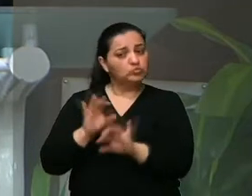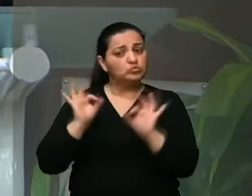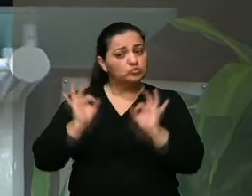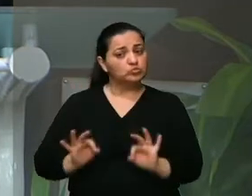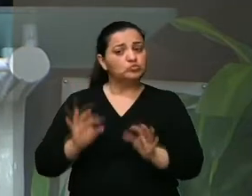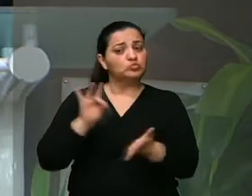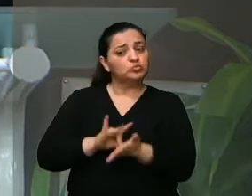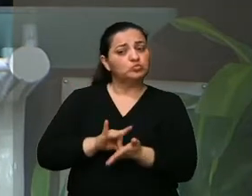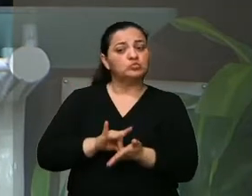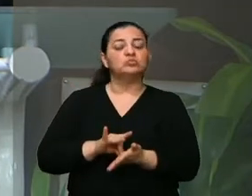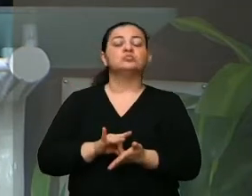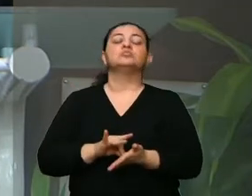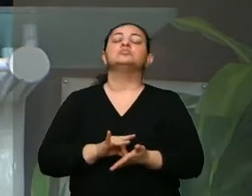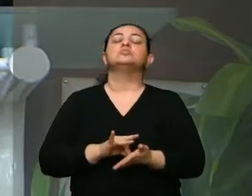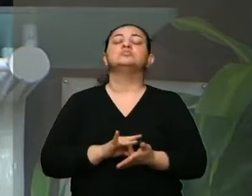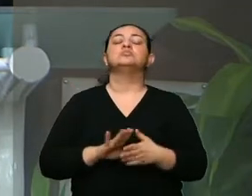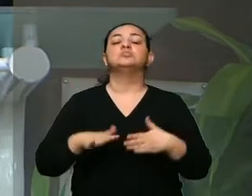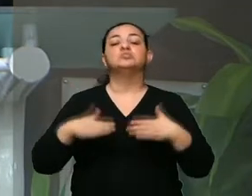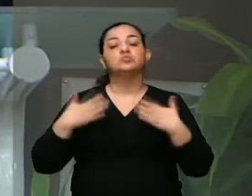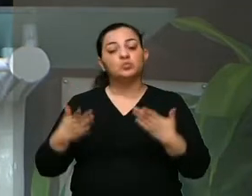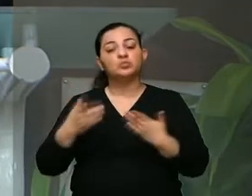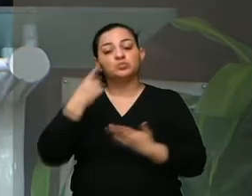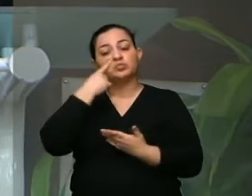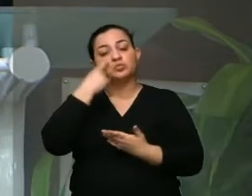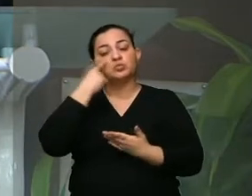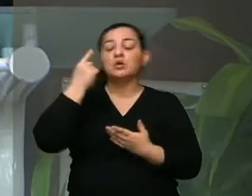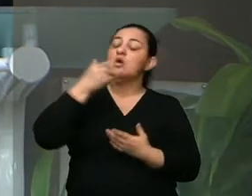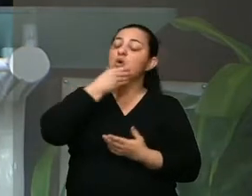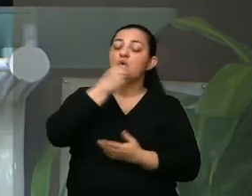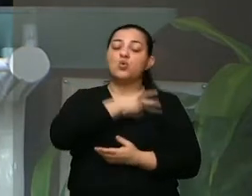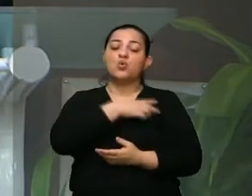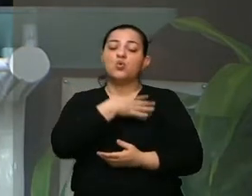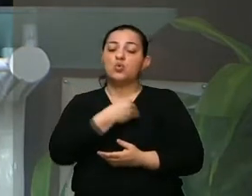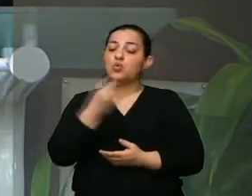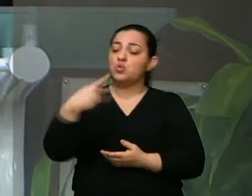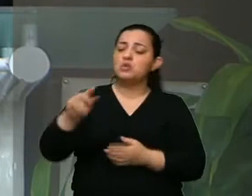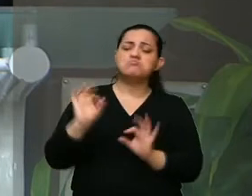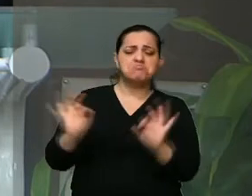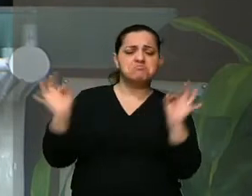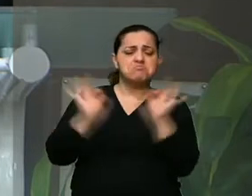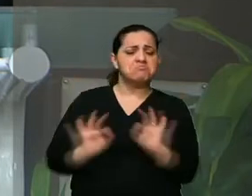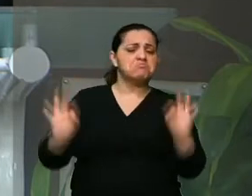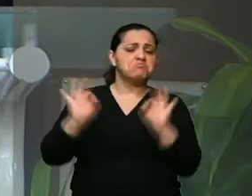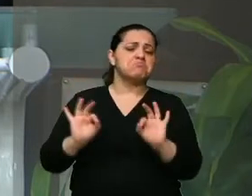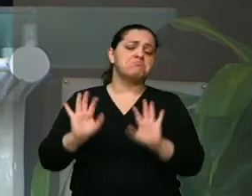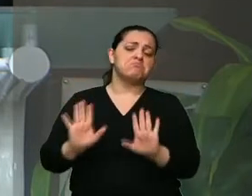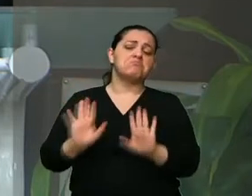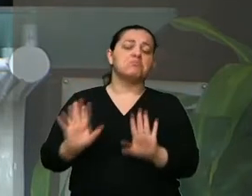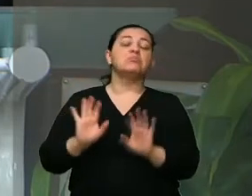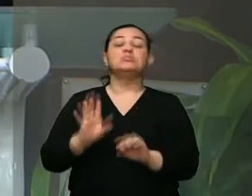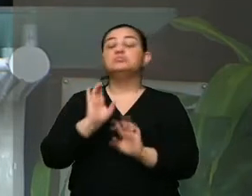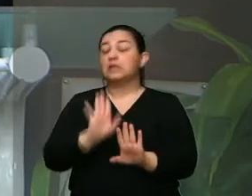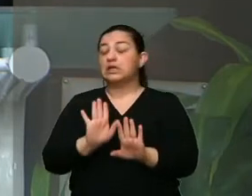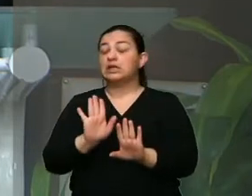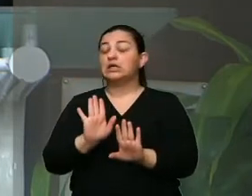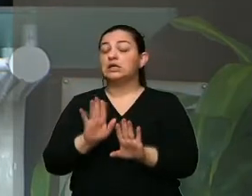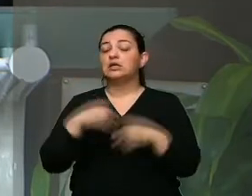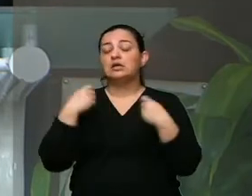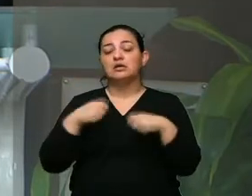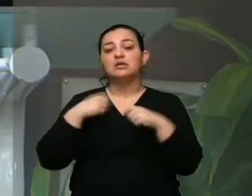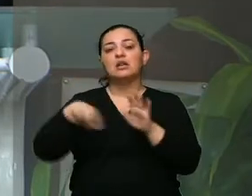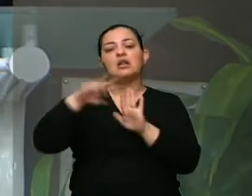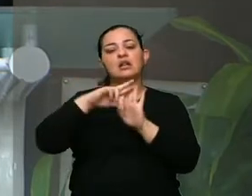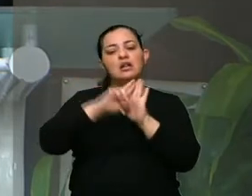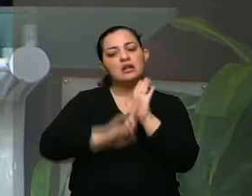quando o seu filho está indo muito bem quando não estava e ele tinha que relatar